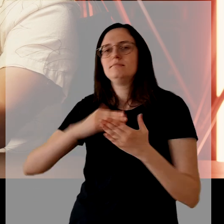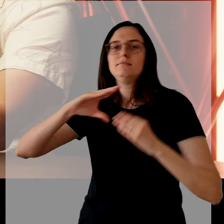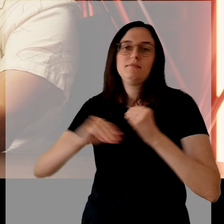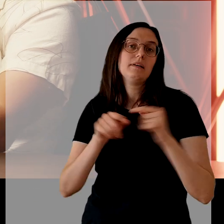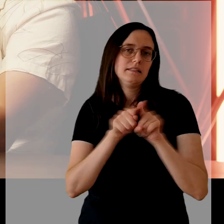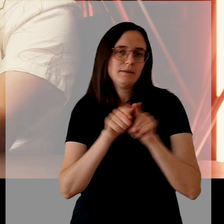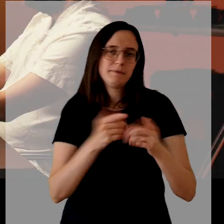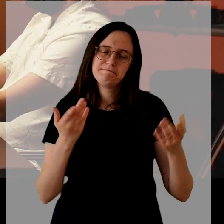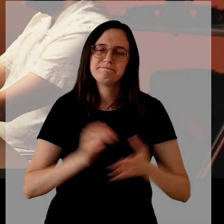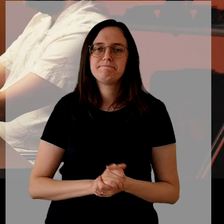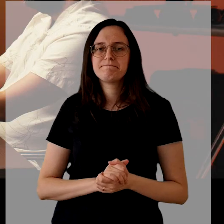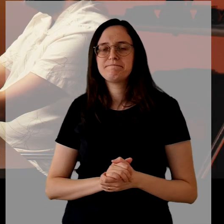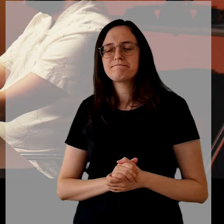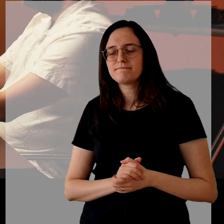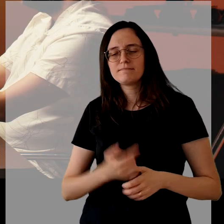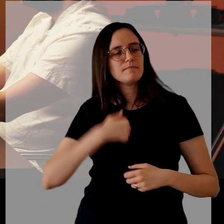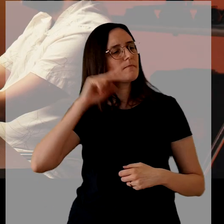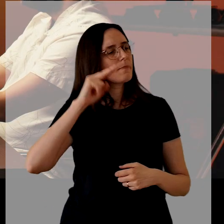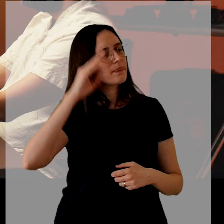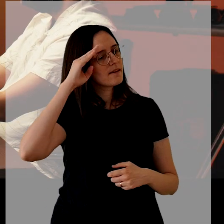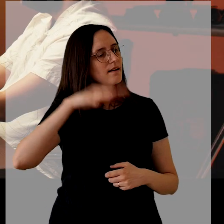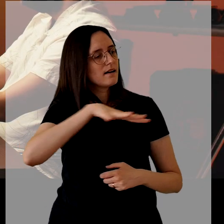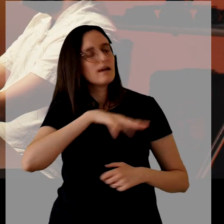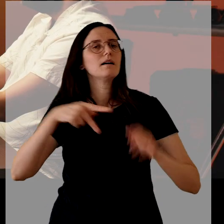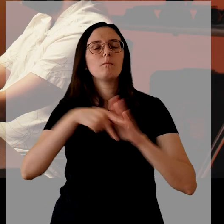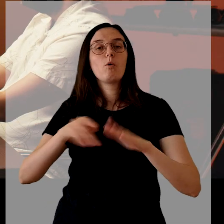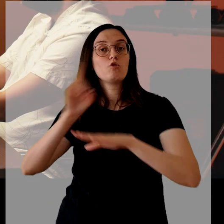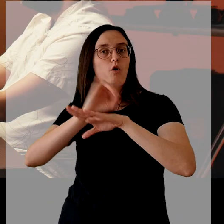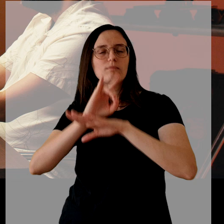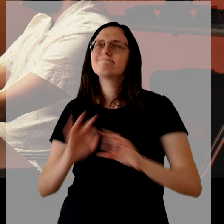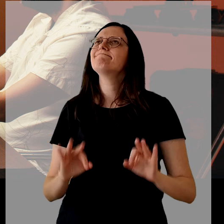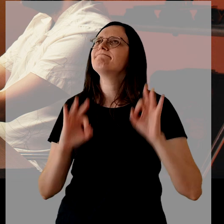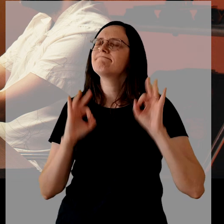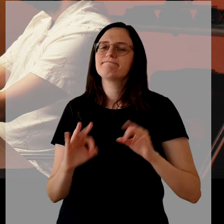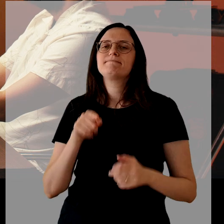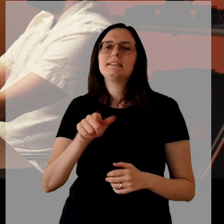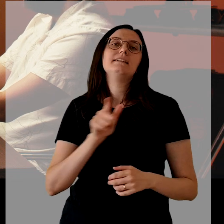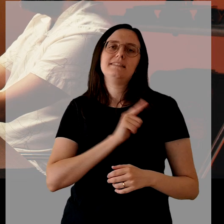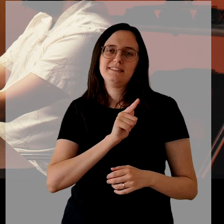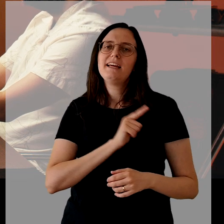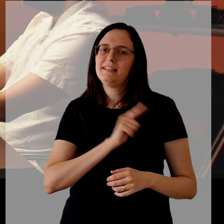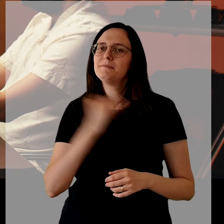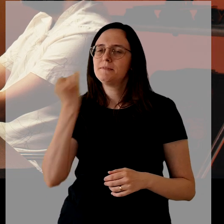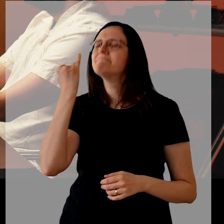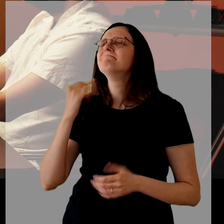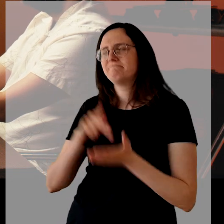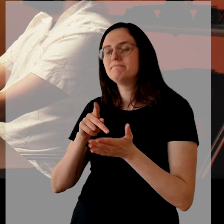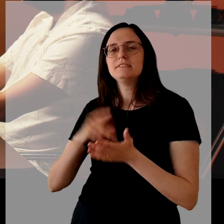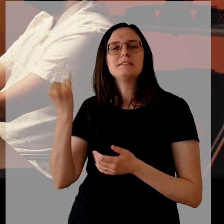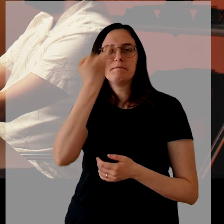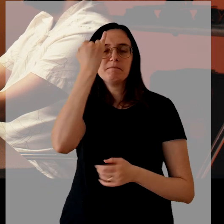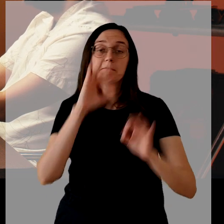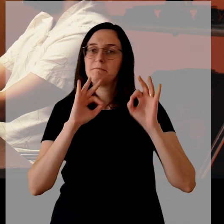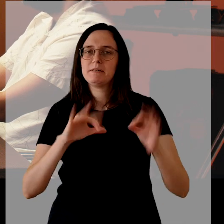também, sabe? Eu vejo principalmente essa parte de documentário, com certeza tem uma relevância enorme, né?